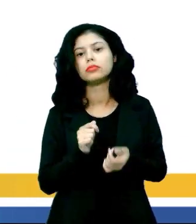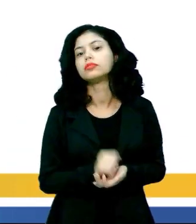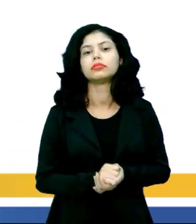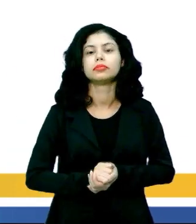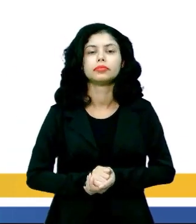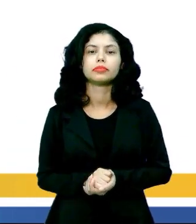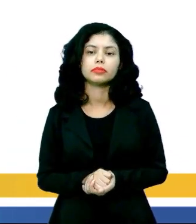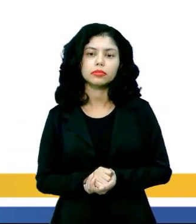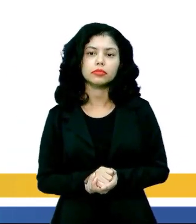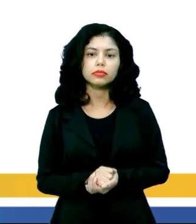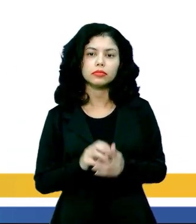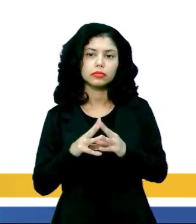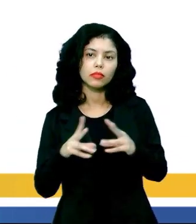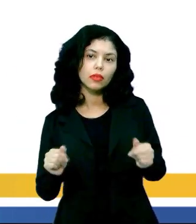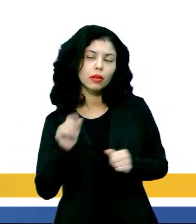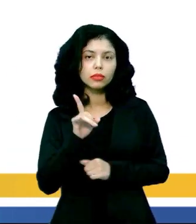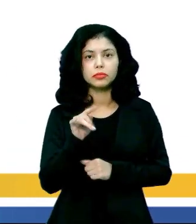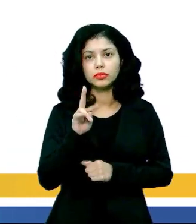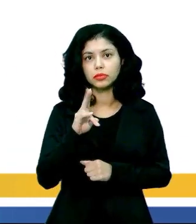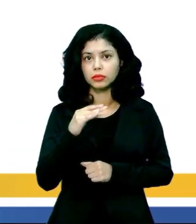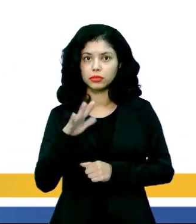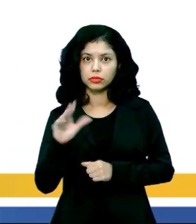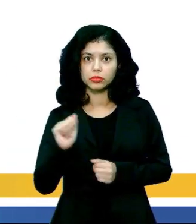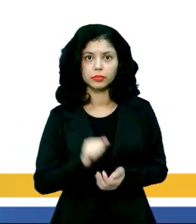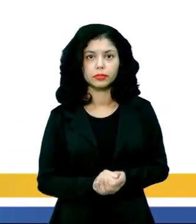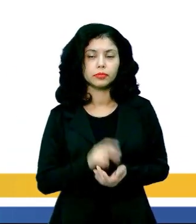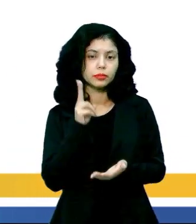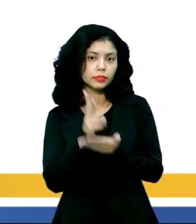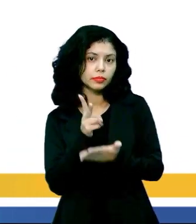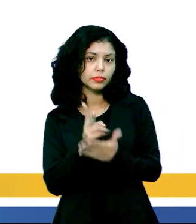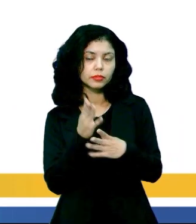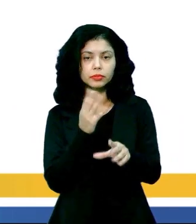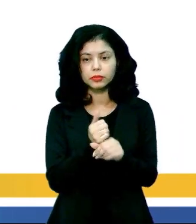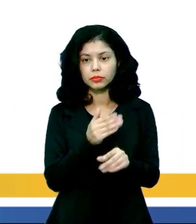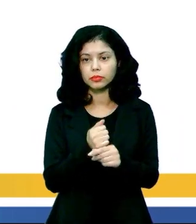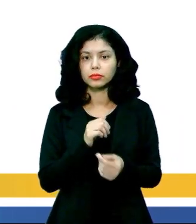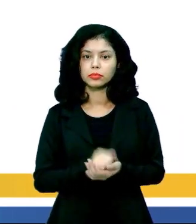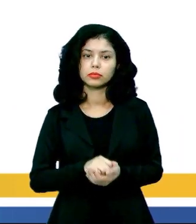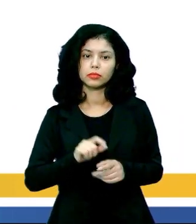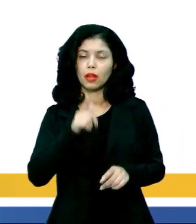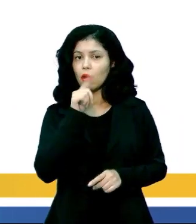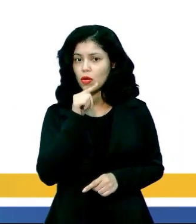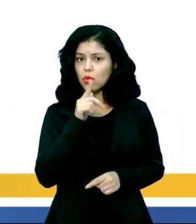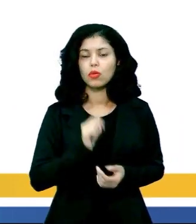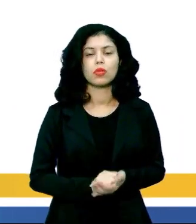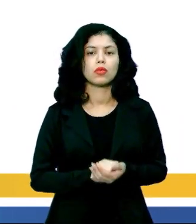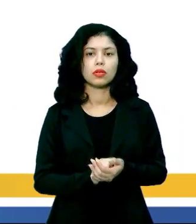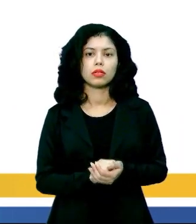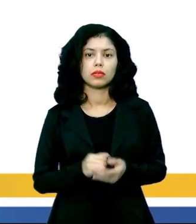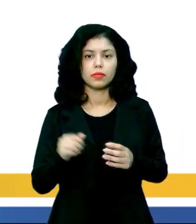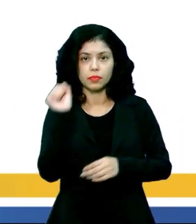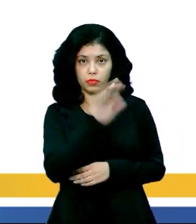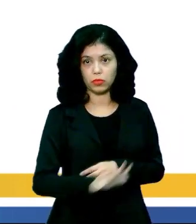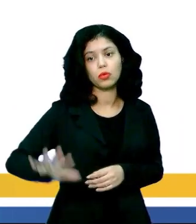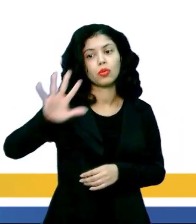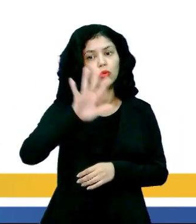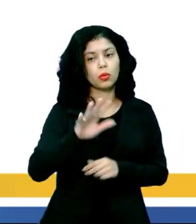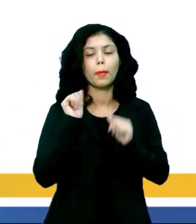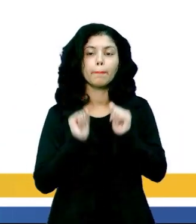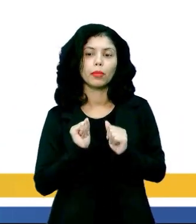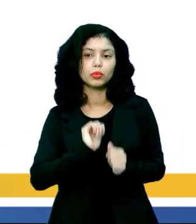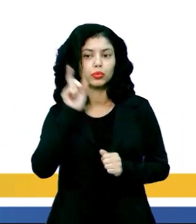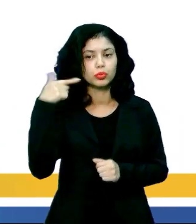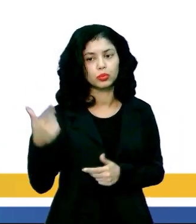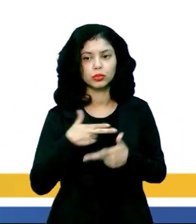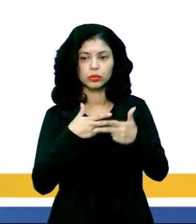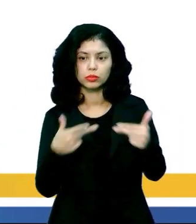que é uma solução diluída. Então, sempre adicionando solvente. Não necessariamente água. A água ela é o solvente universal, mas você pode